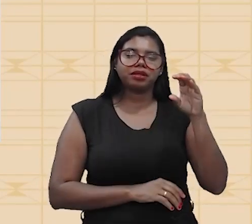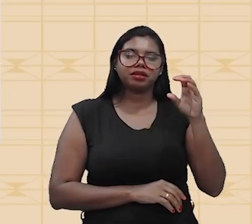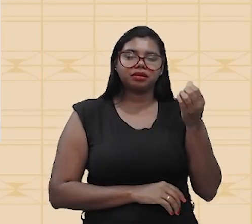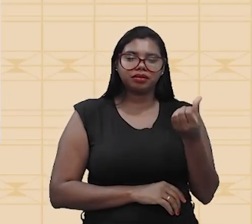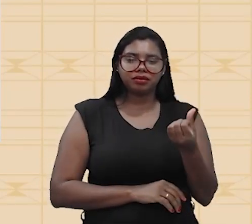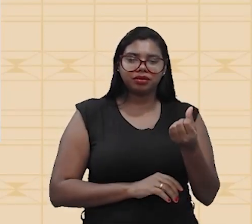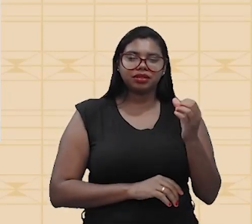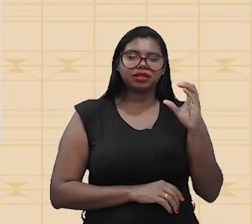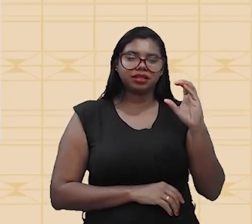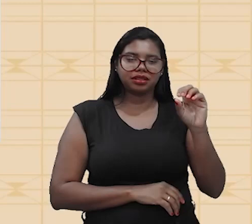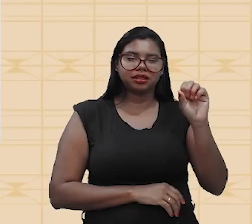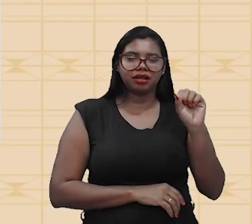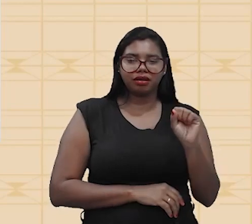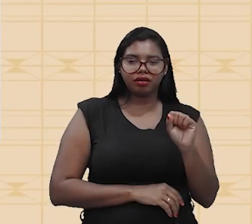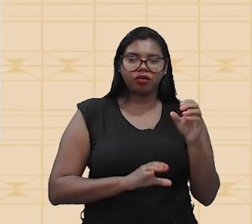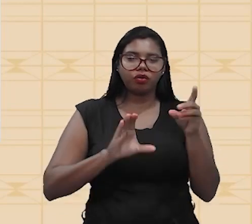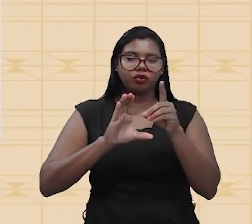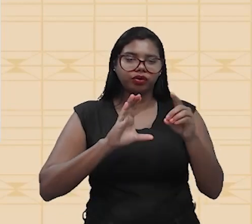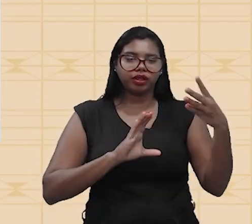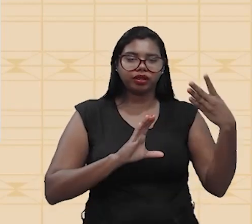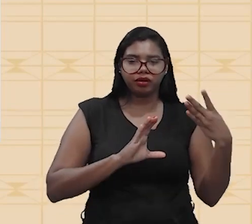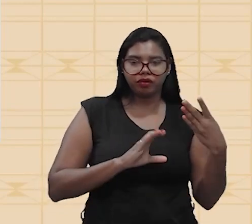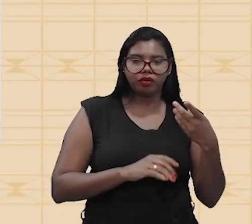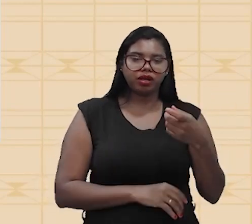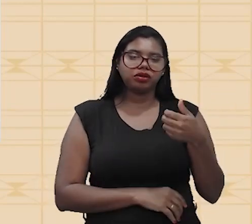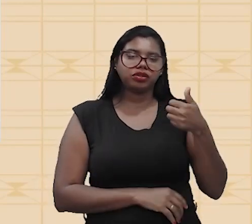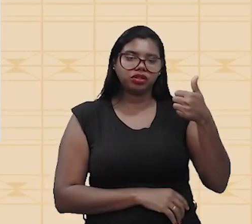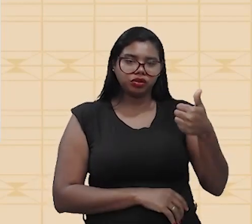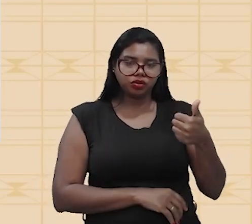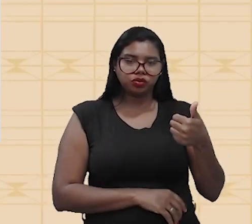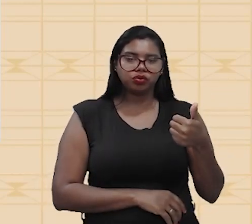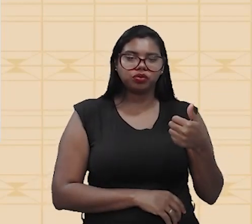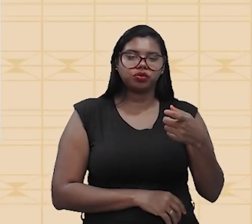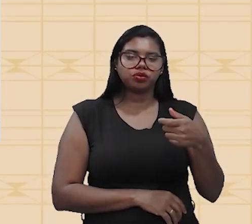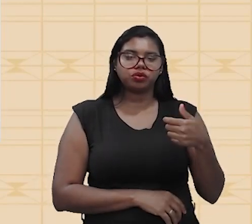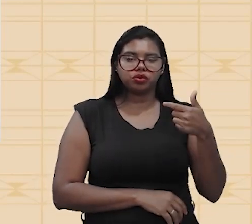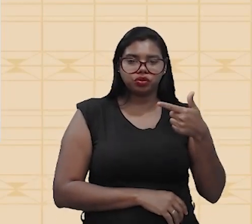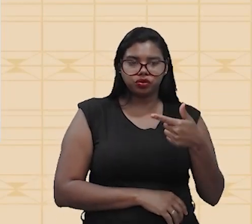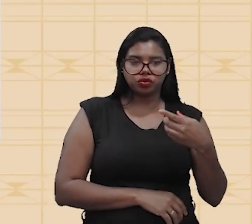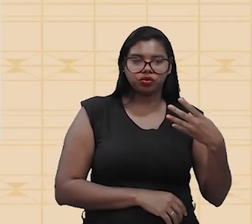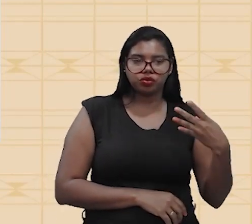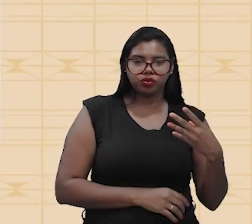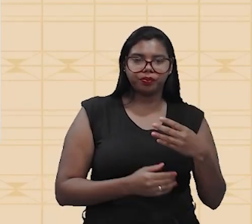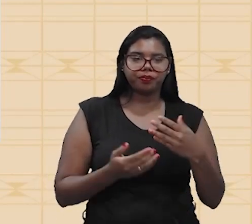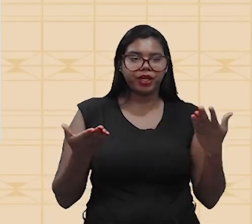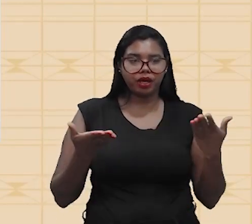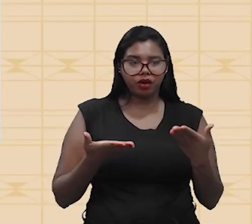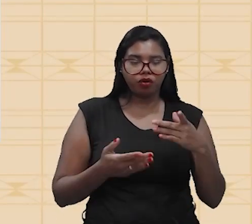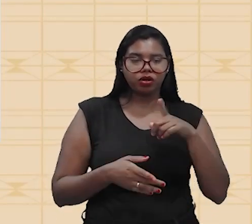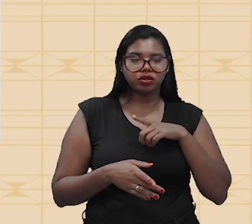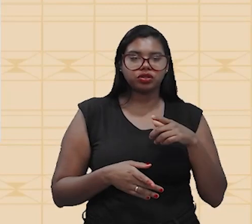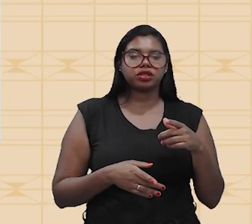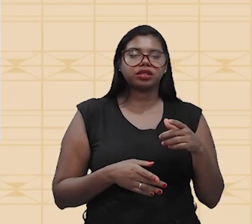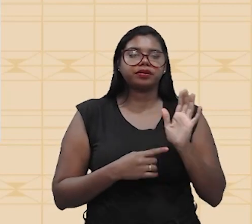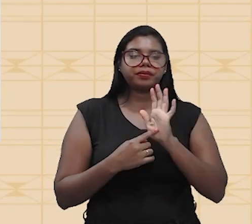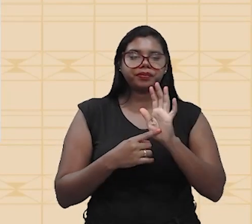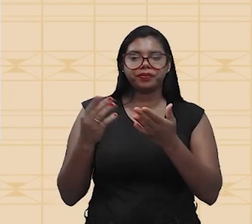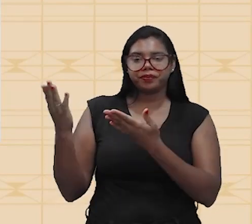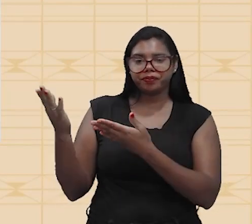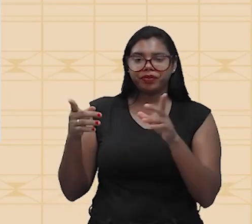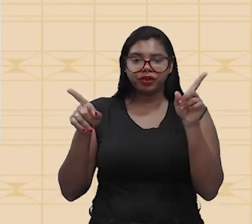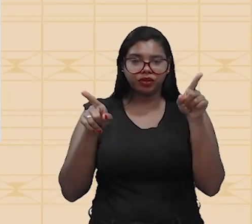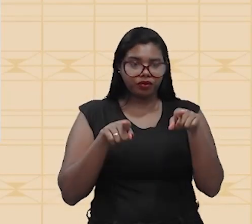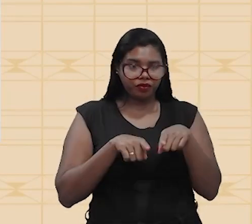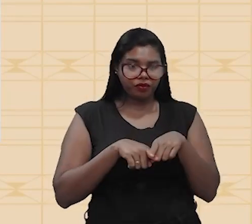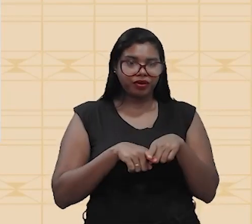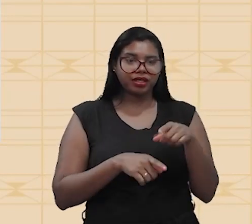4, x1 e x2 serão as raízes, olha que legal. E agora nós temos a coordenada do vértice, que é o